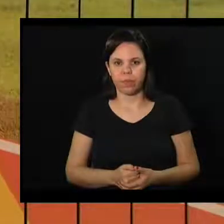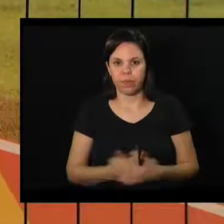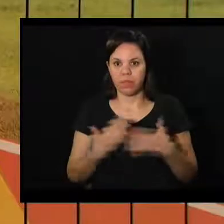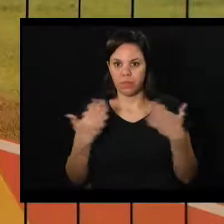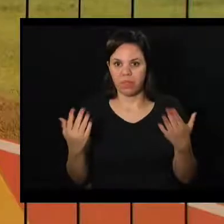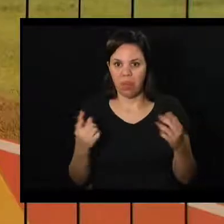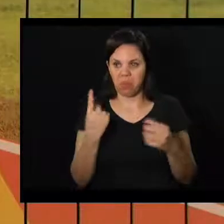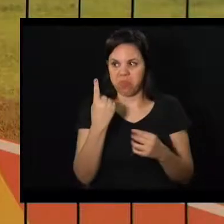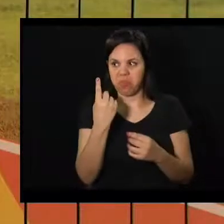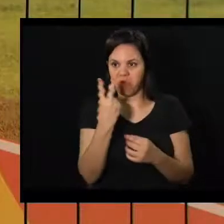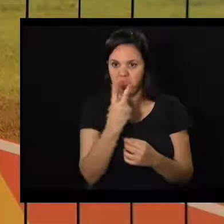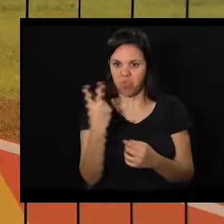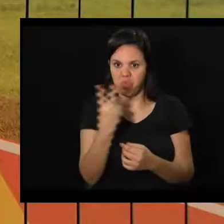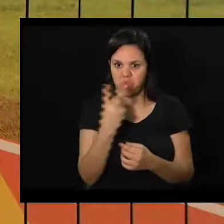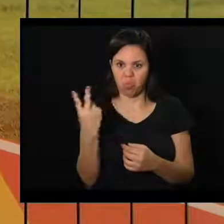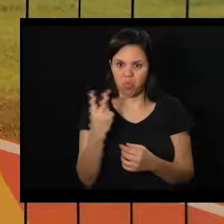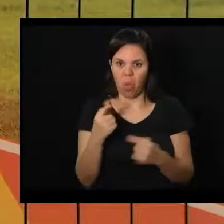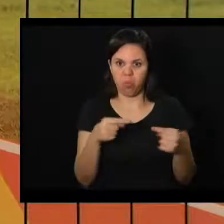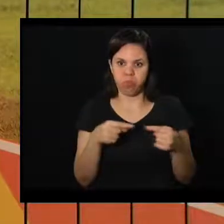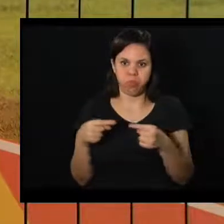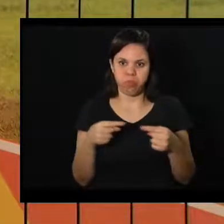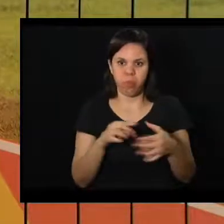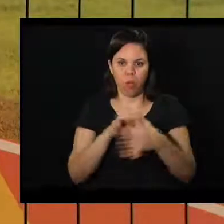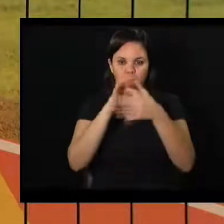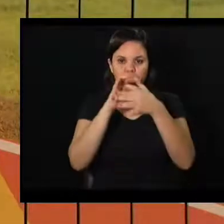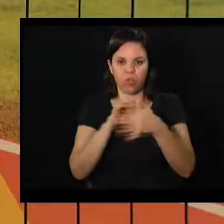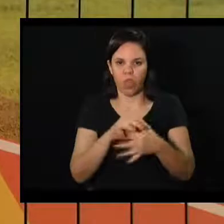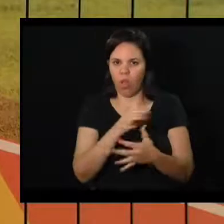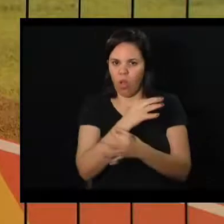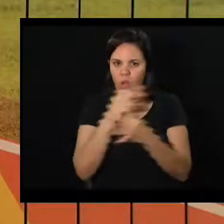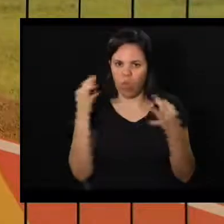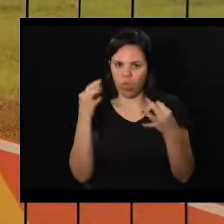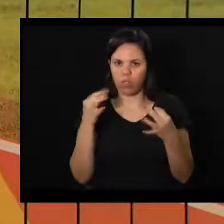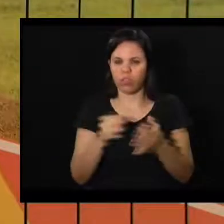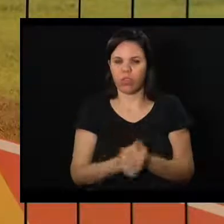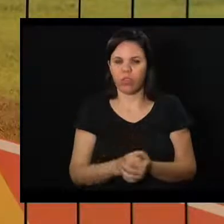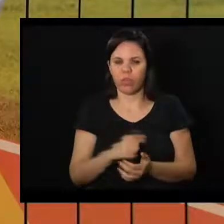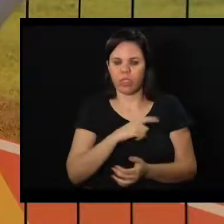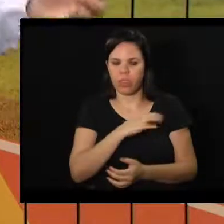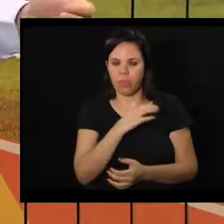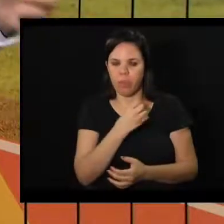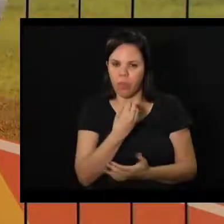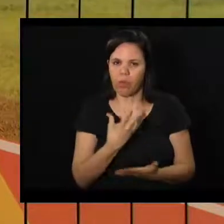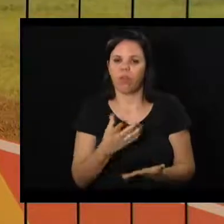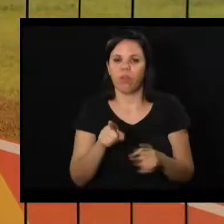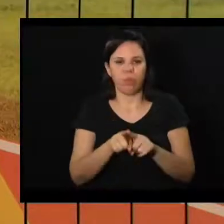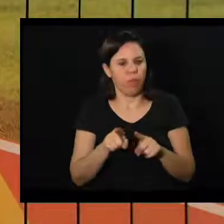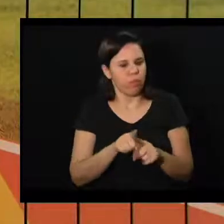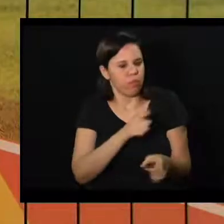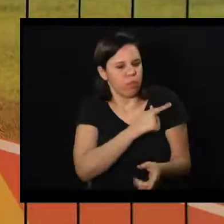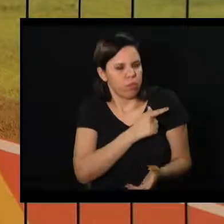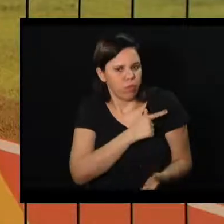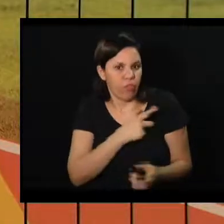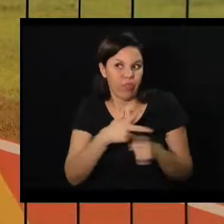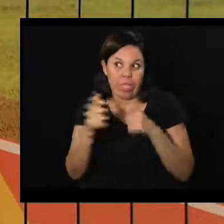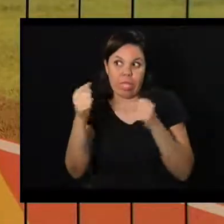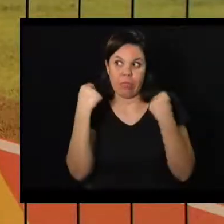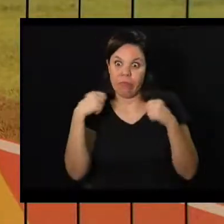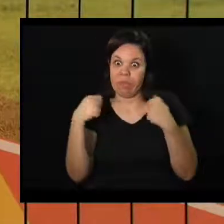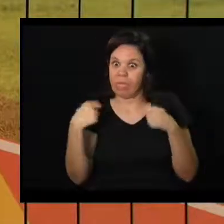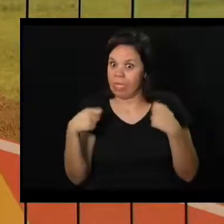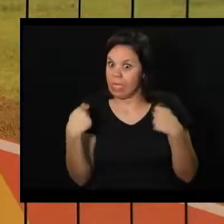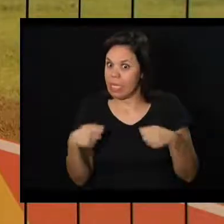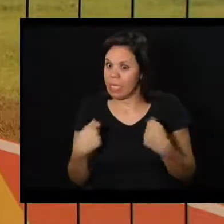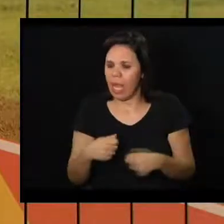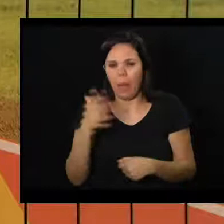Duelo de líderes que tem tudo para ser um jogo muito tenso. E o Guarani tem que vencer ou vencer hoje. Amanhã a